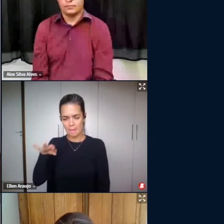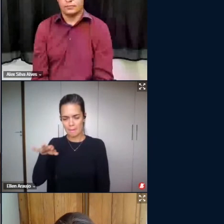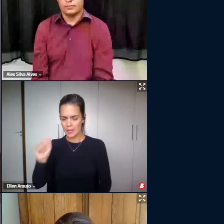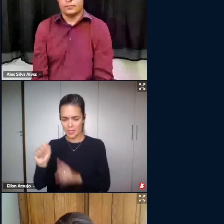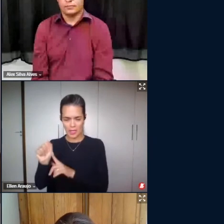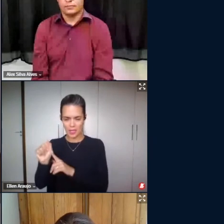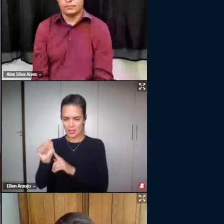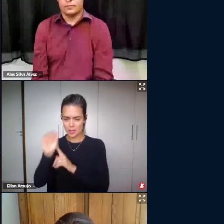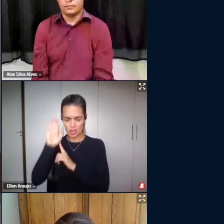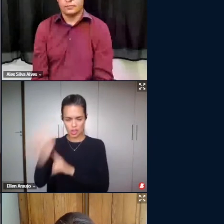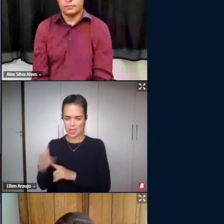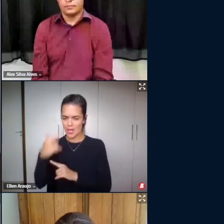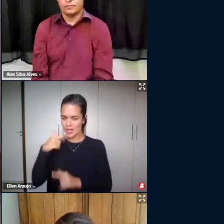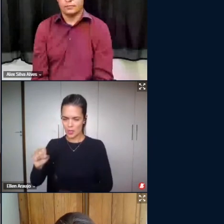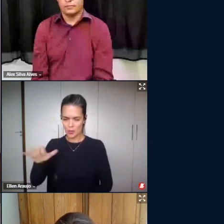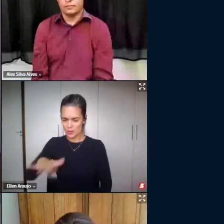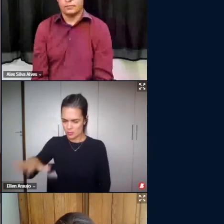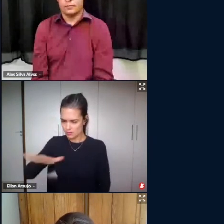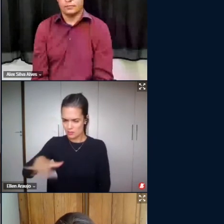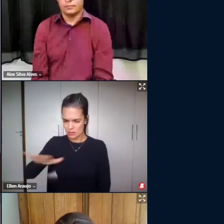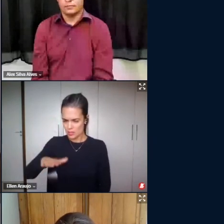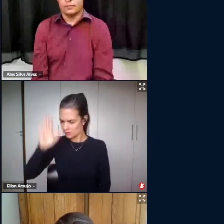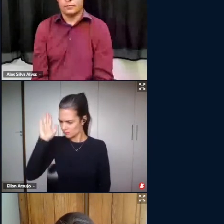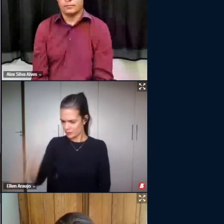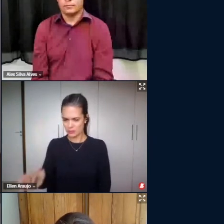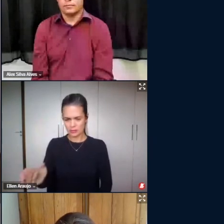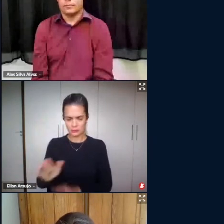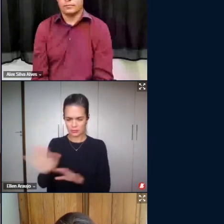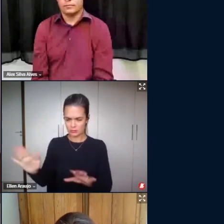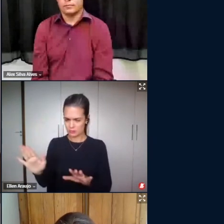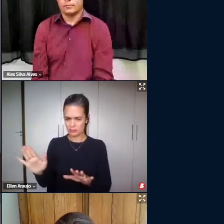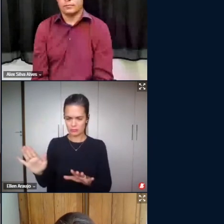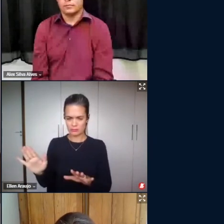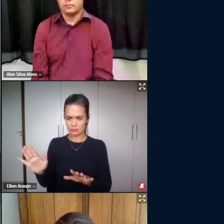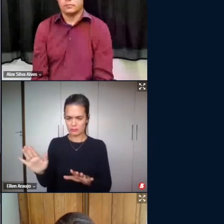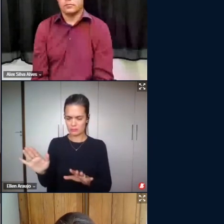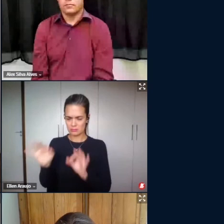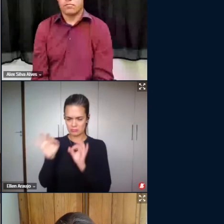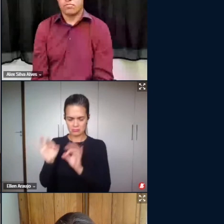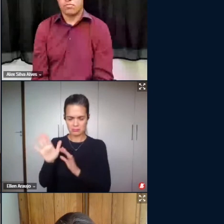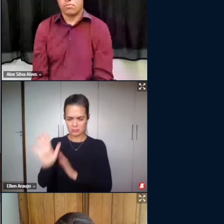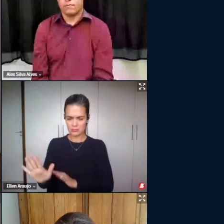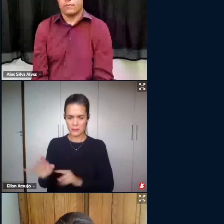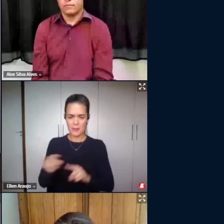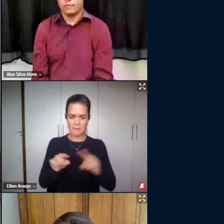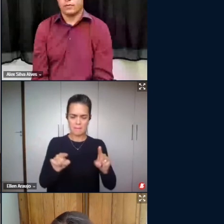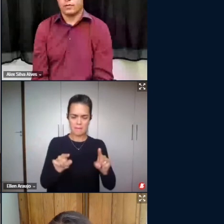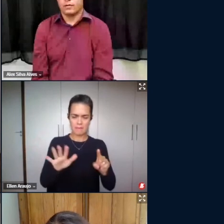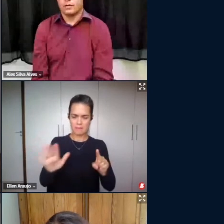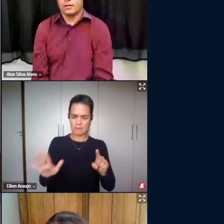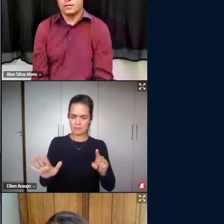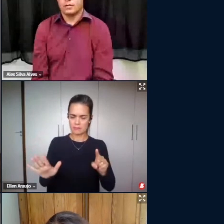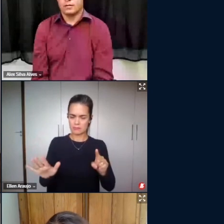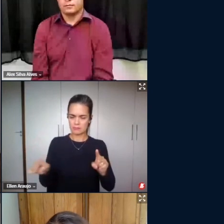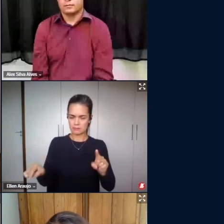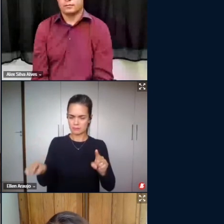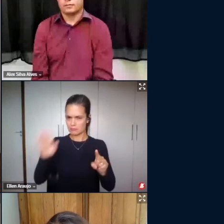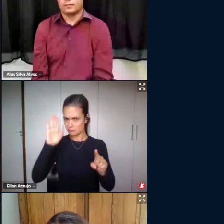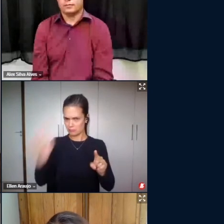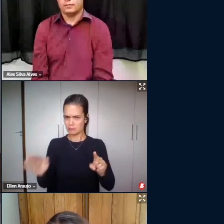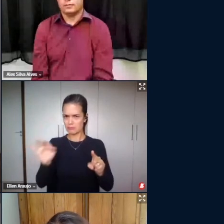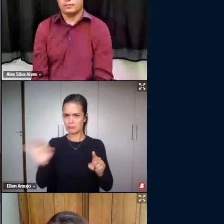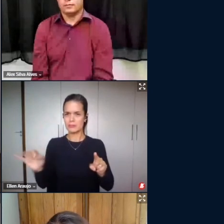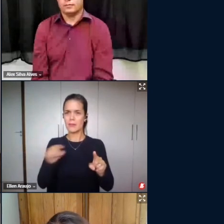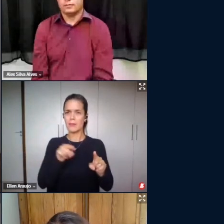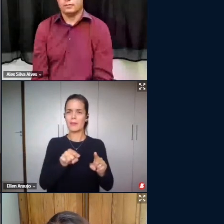linguística direto e foi tudo muito, na minha opinião, tudo muito dirigido. Muito consistente, mas